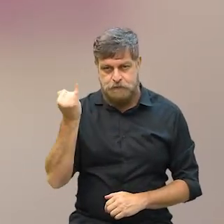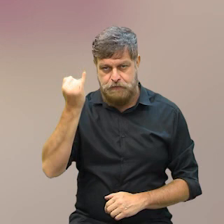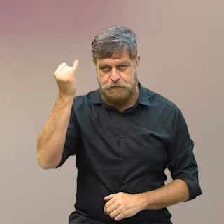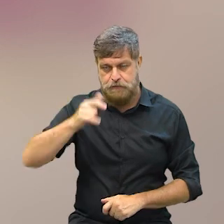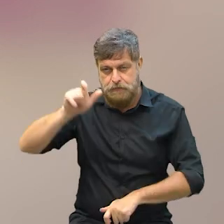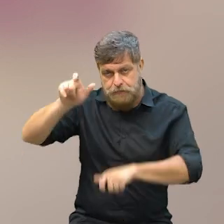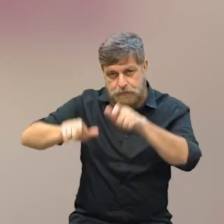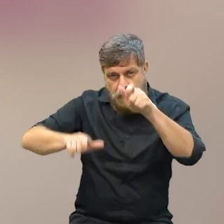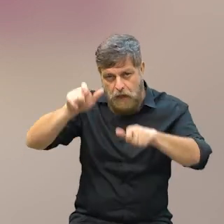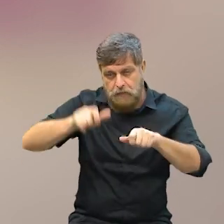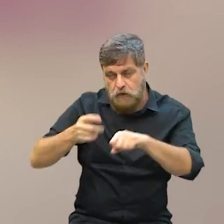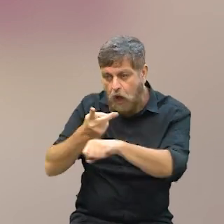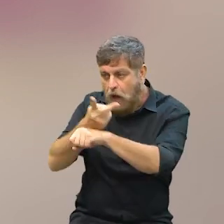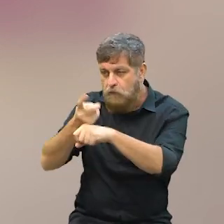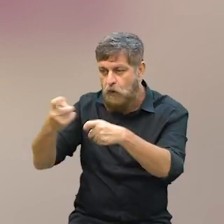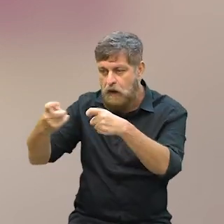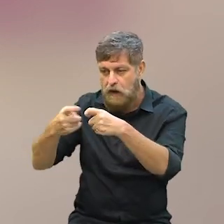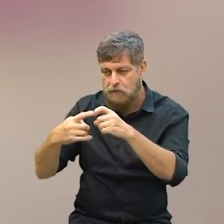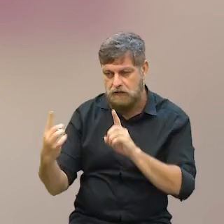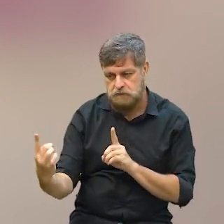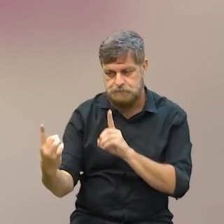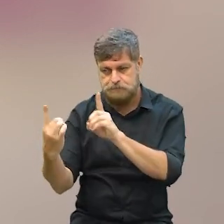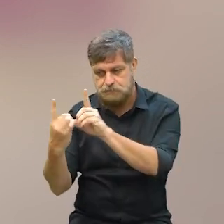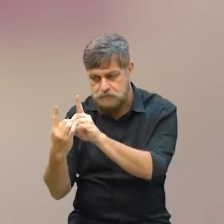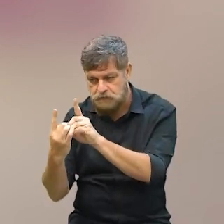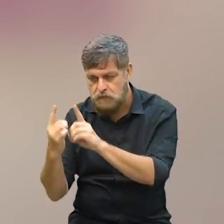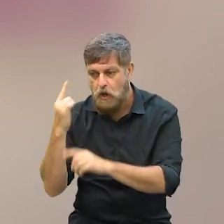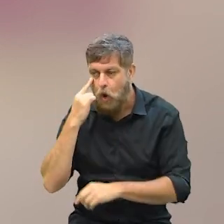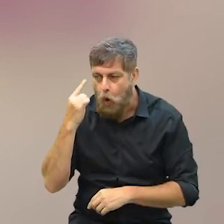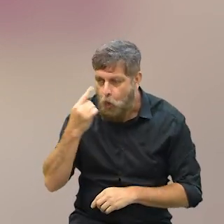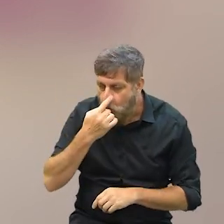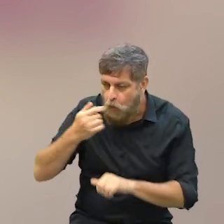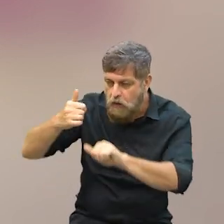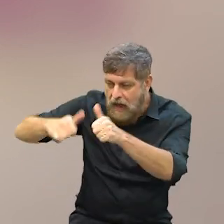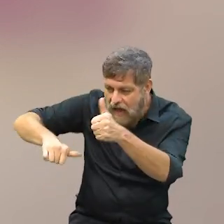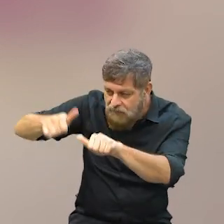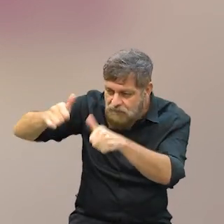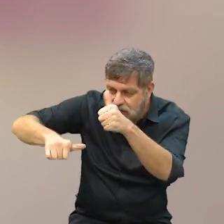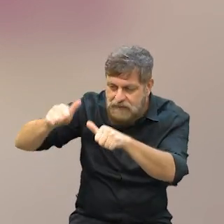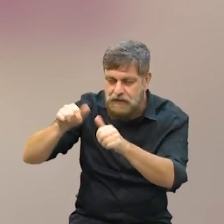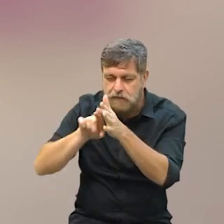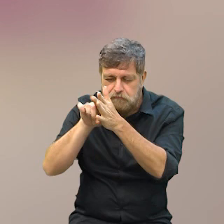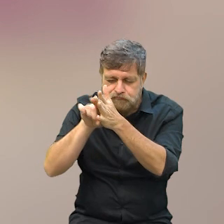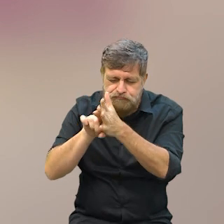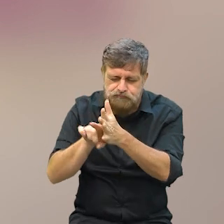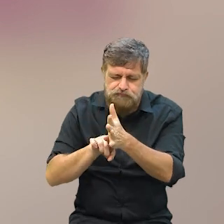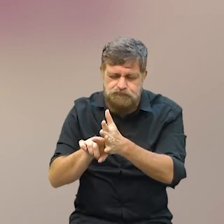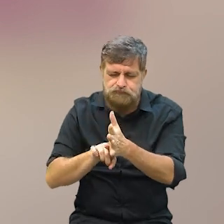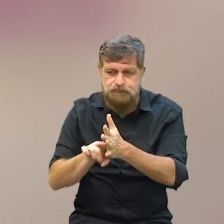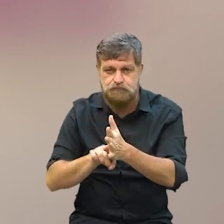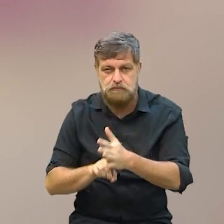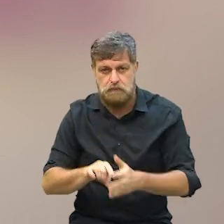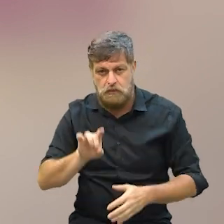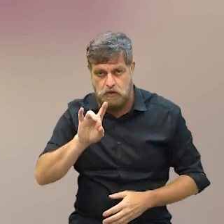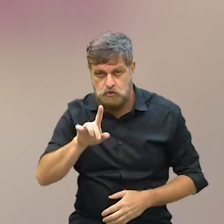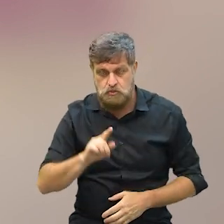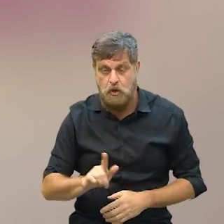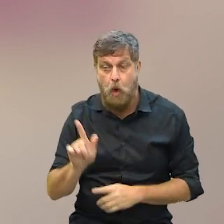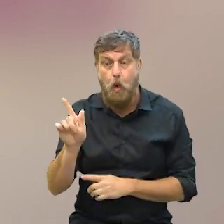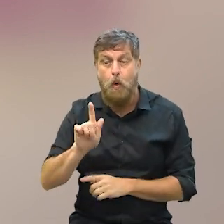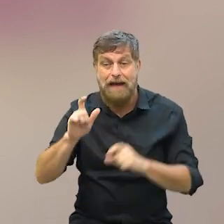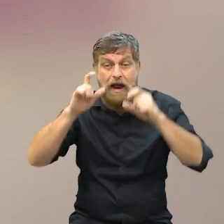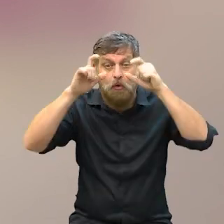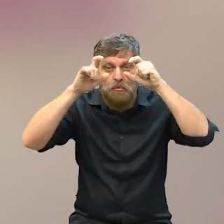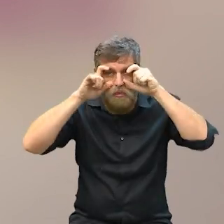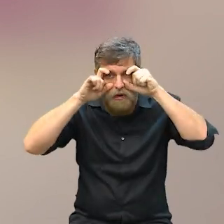importante as pessoas procurarem oftalmologistas, né, para fazer a avaliação não só do grau